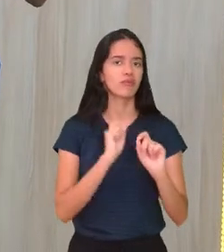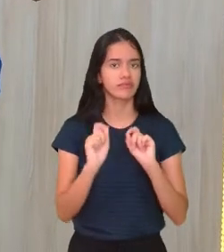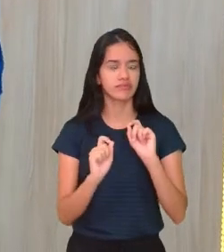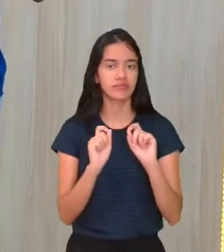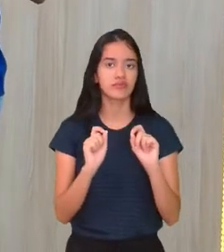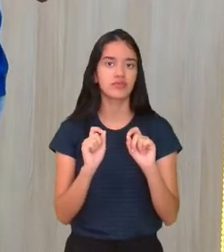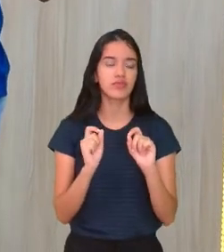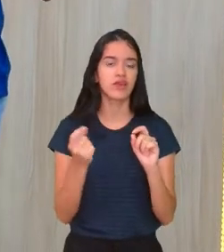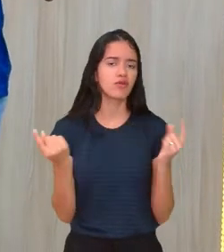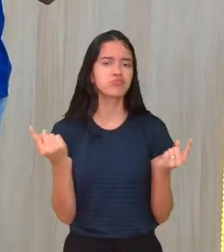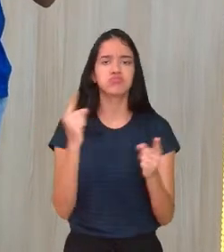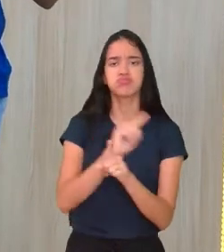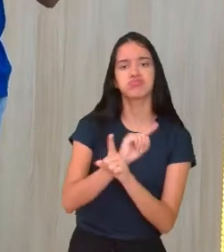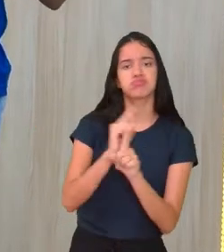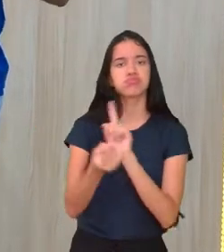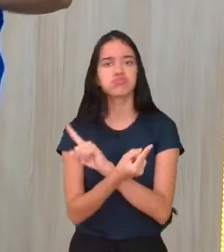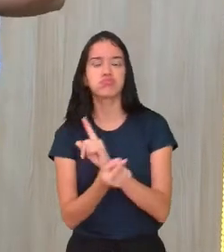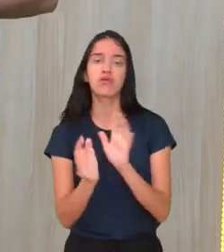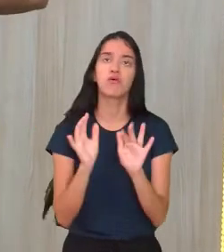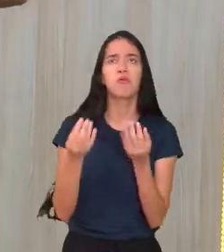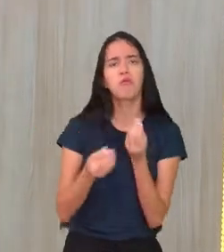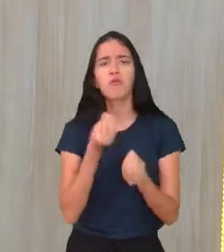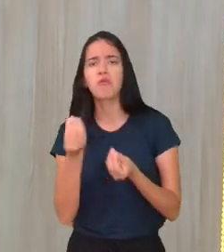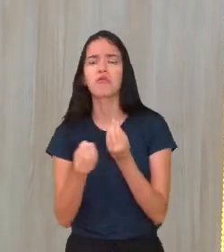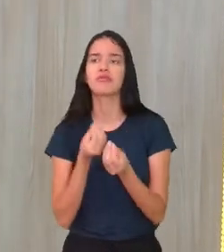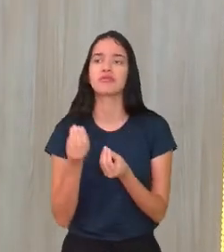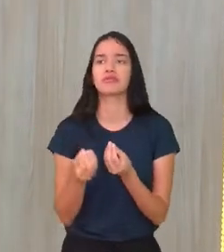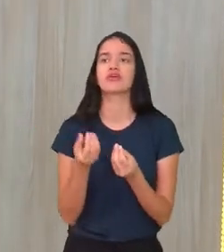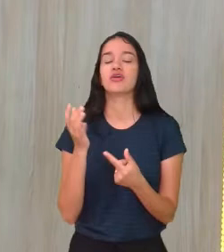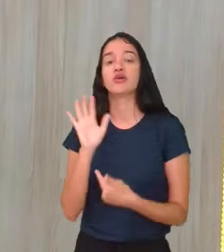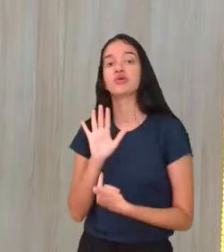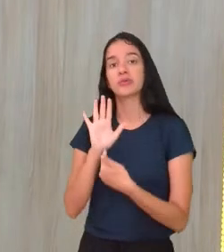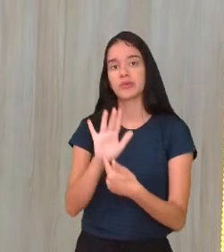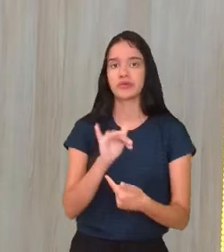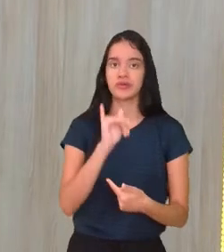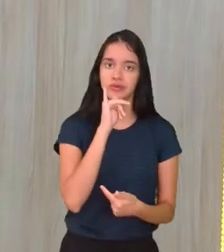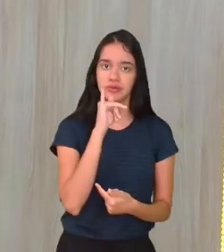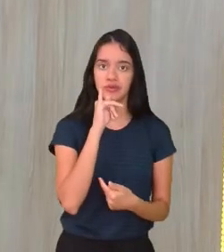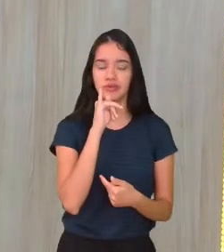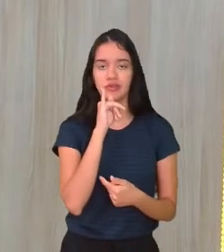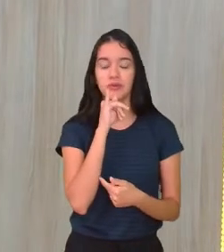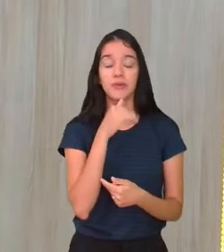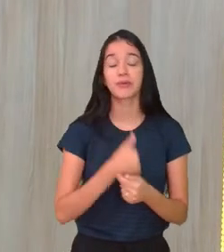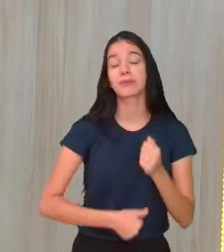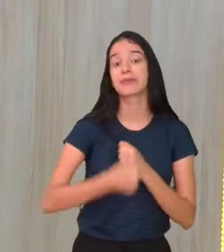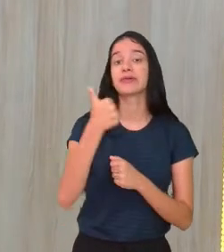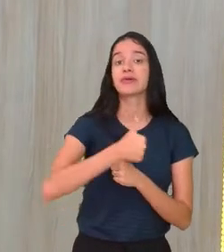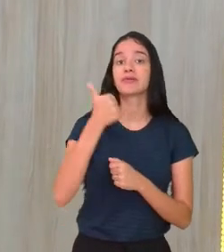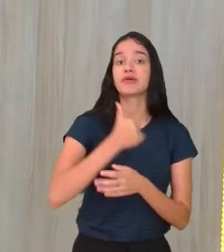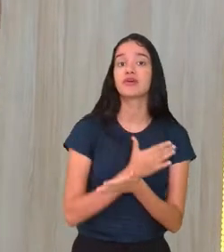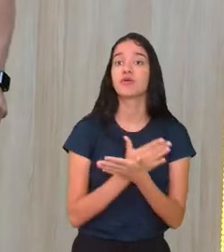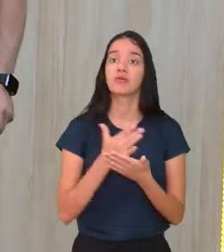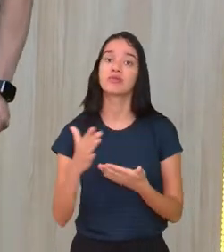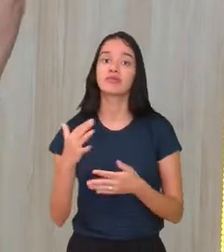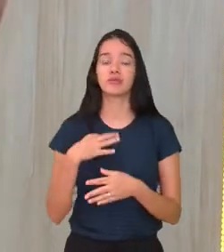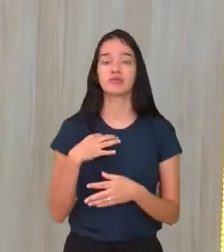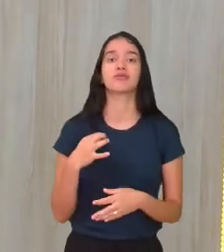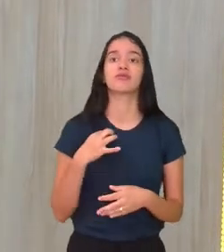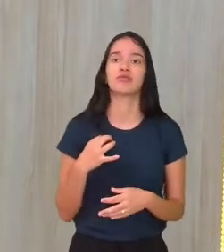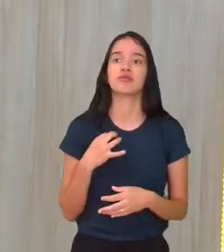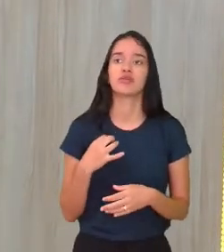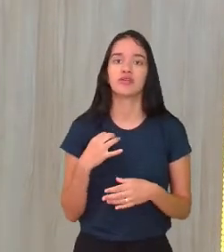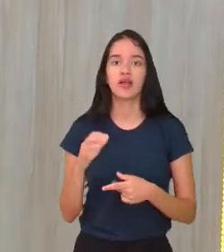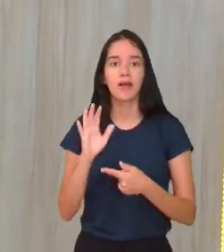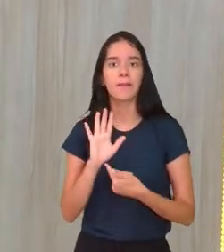a vice-versa, tá? Como assim, Pedro? Eu estou colocando aqui os exemplos, primeiro começando da blusa, né? Então eu coloco